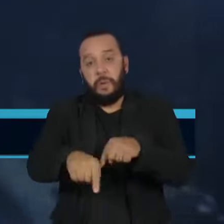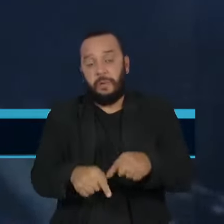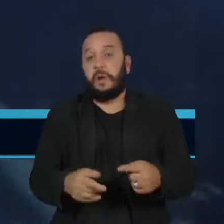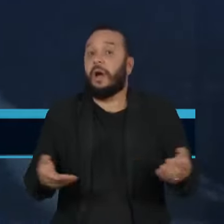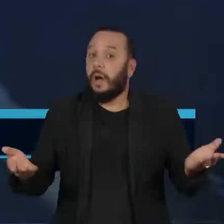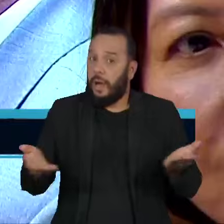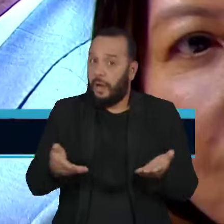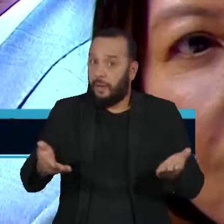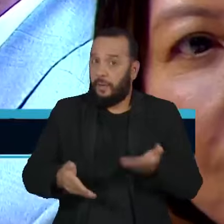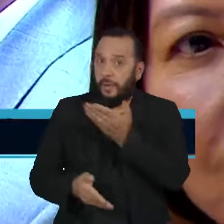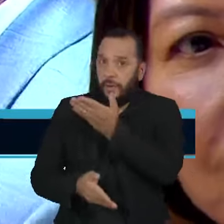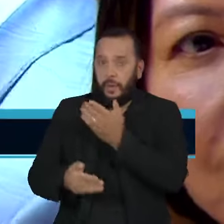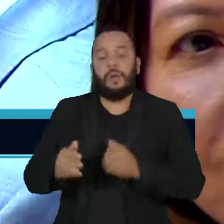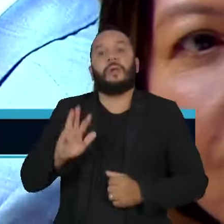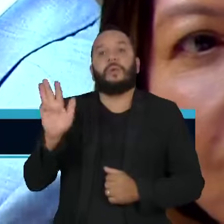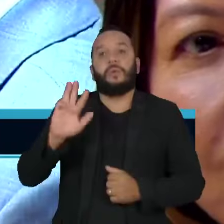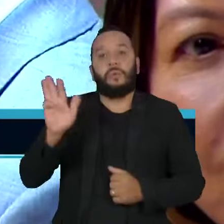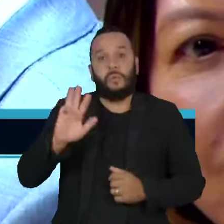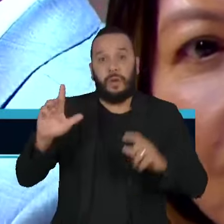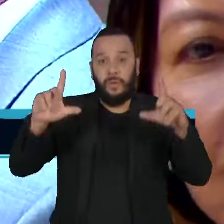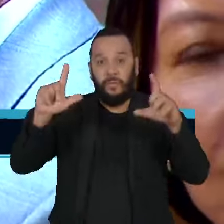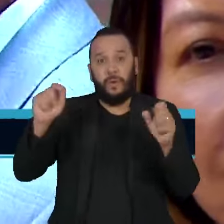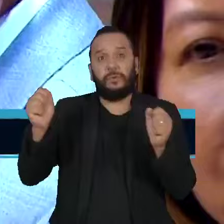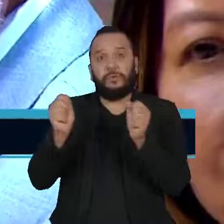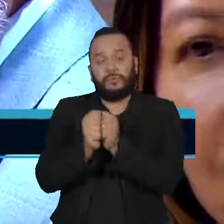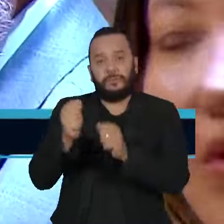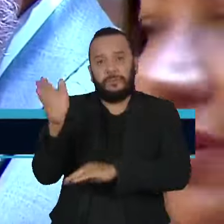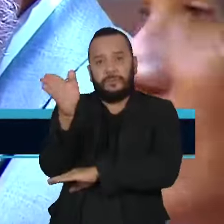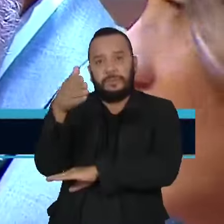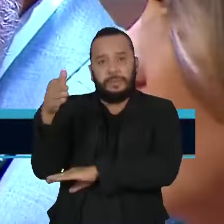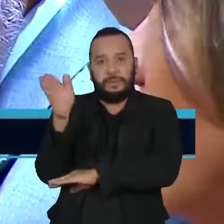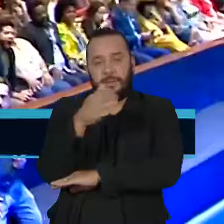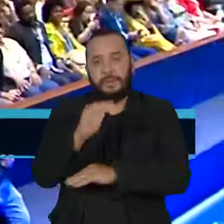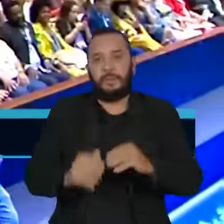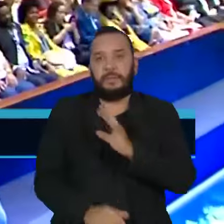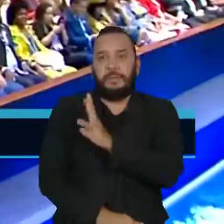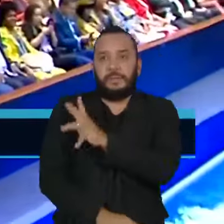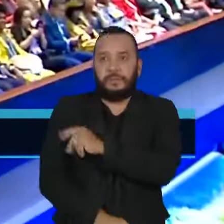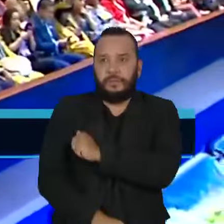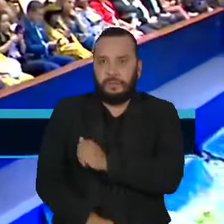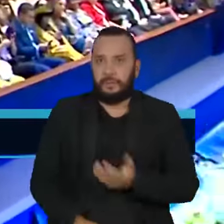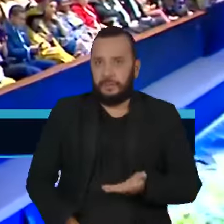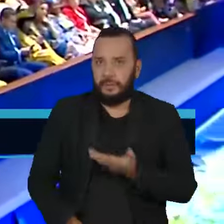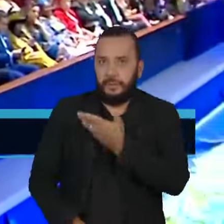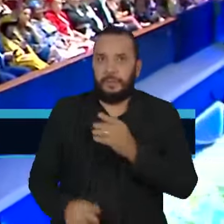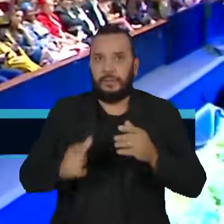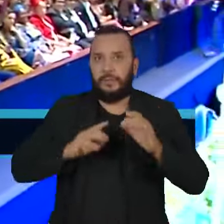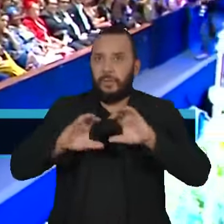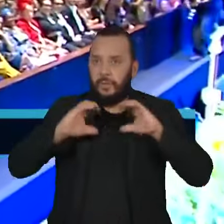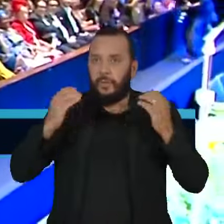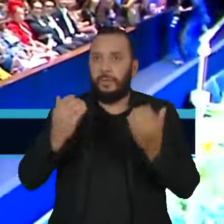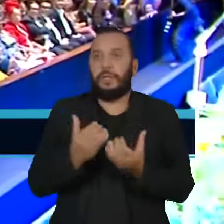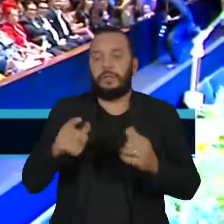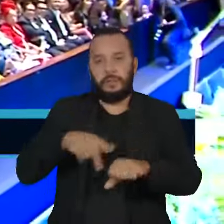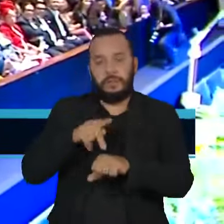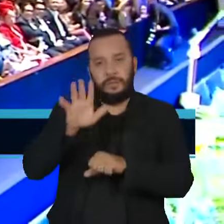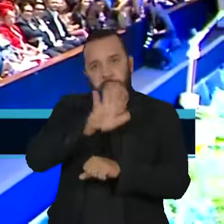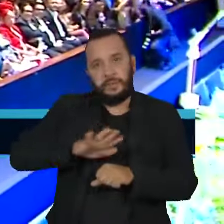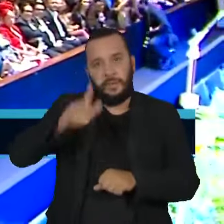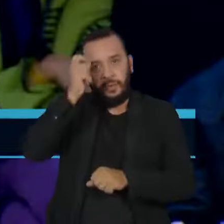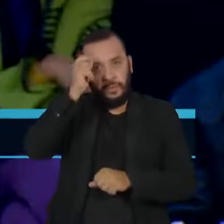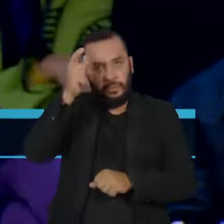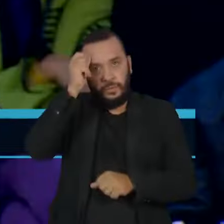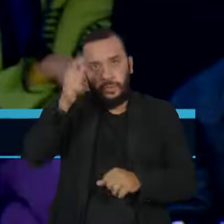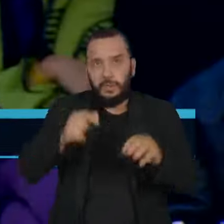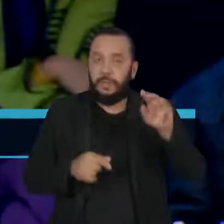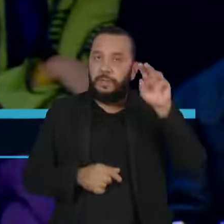da Palestina. O presidente Luiz Inácio Lula da Silva participou da Conferência Nacional da Cultura na noite de